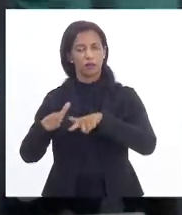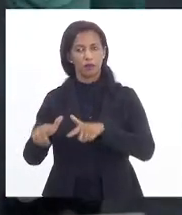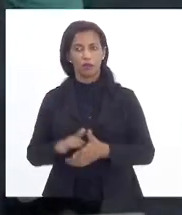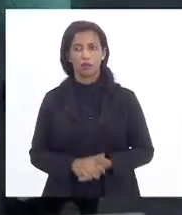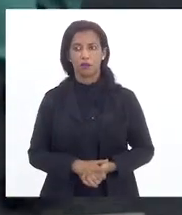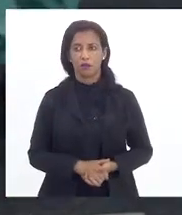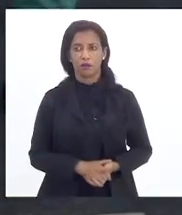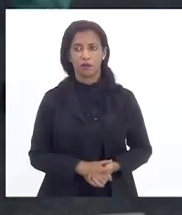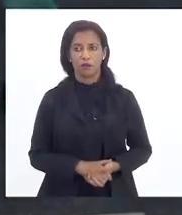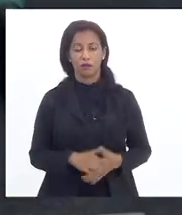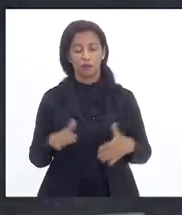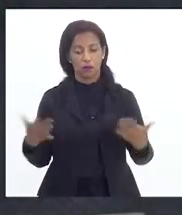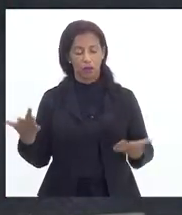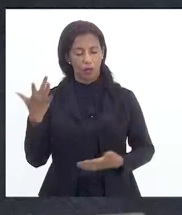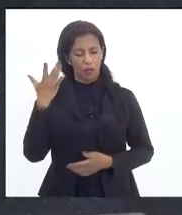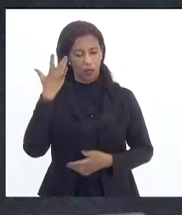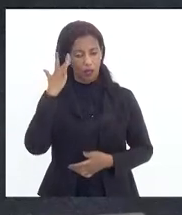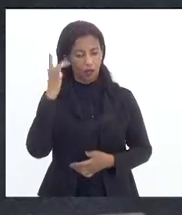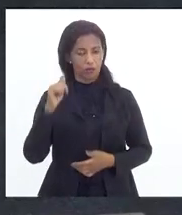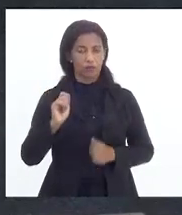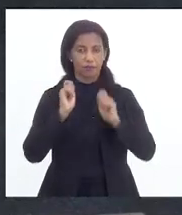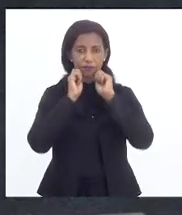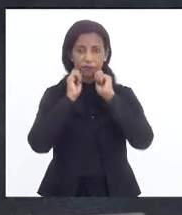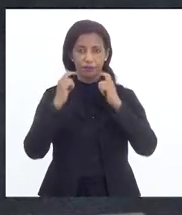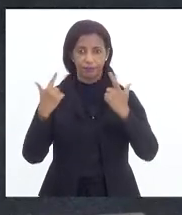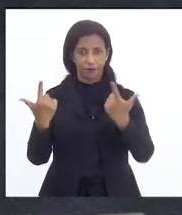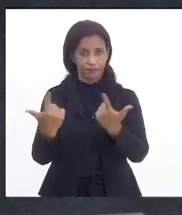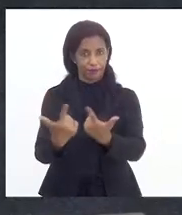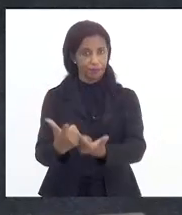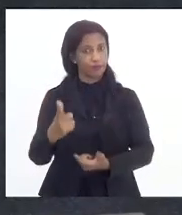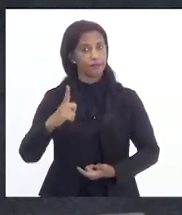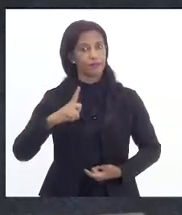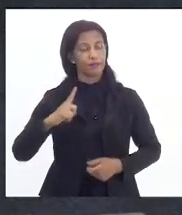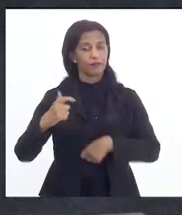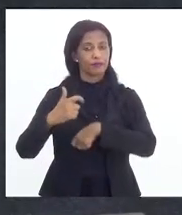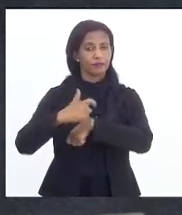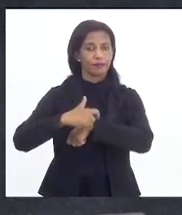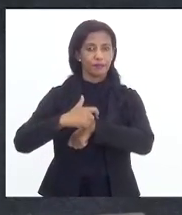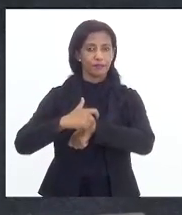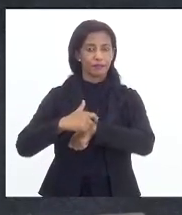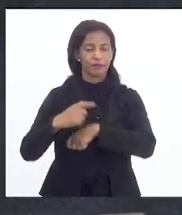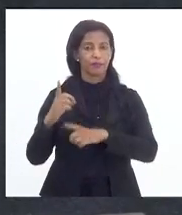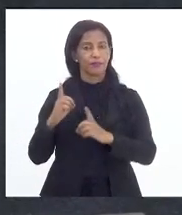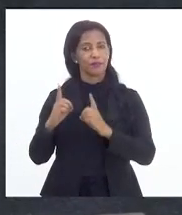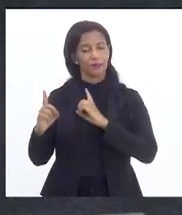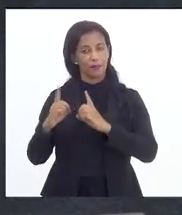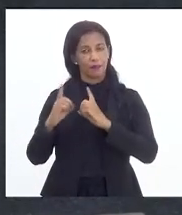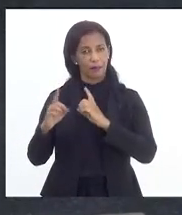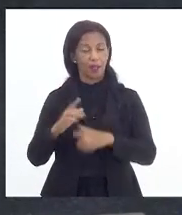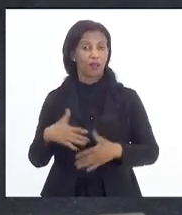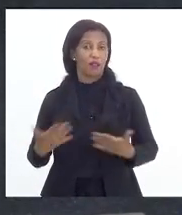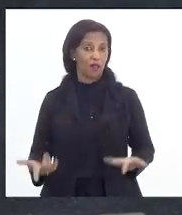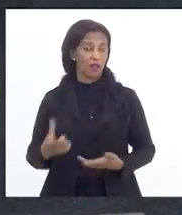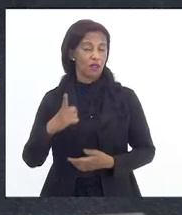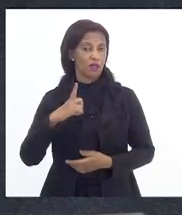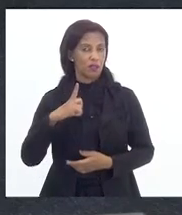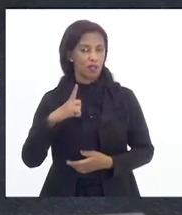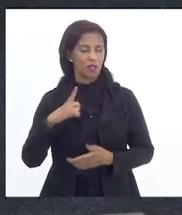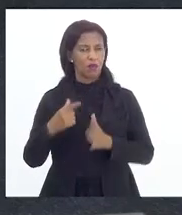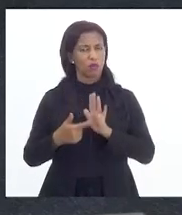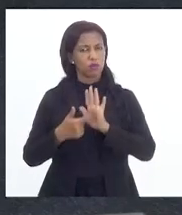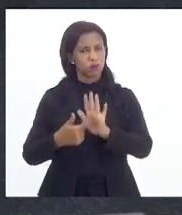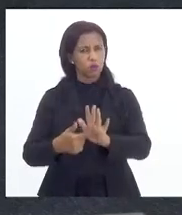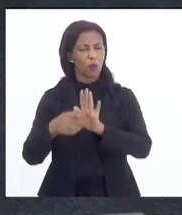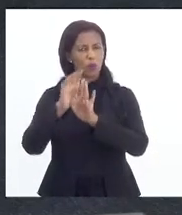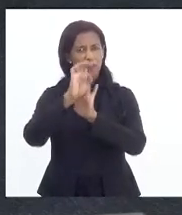Então acho que essa casa vai vivenciar momentos de muito debate vamos apresentar